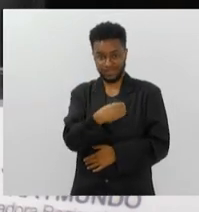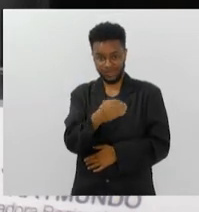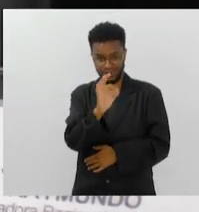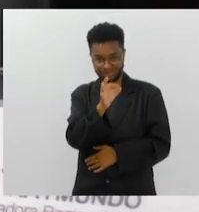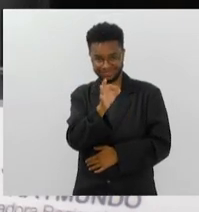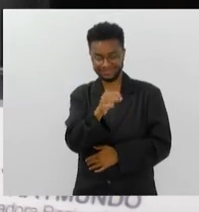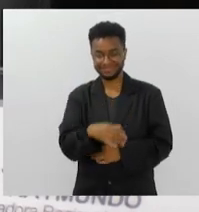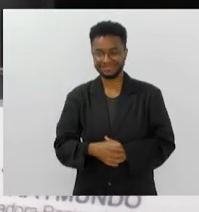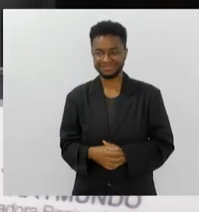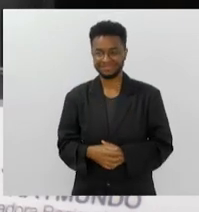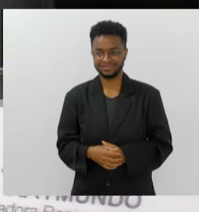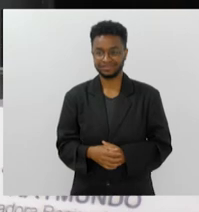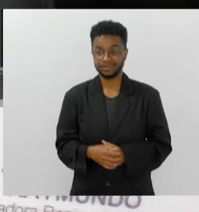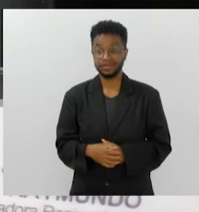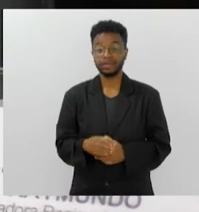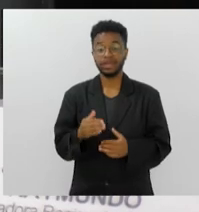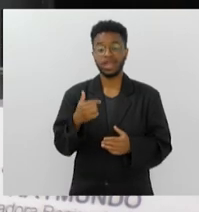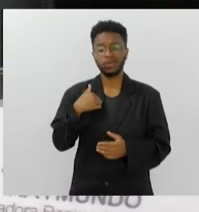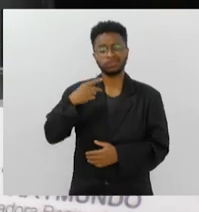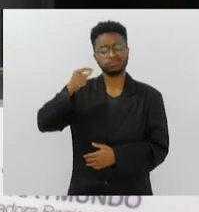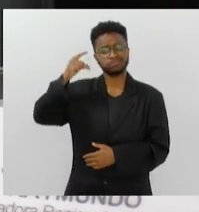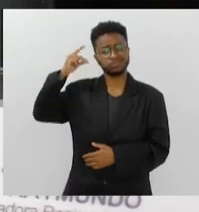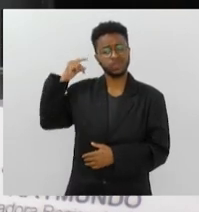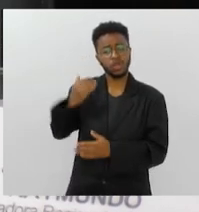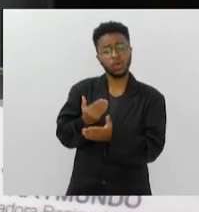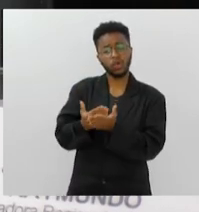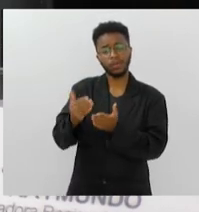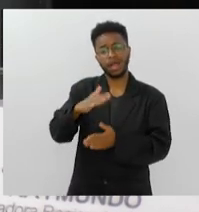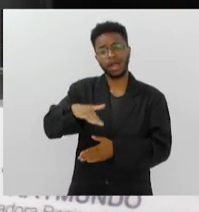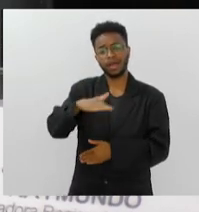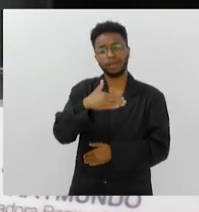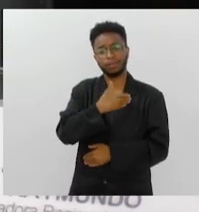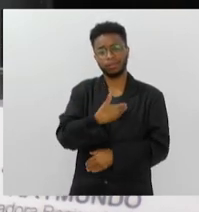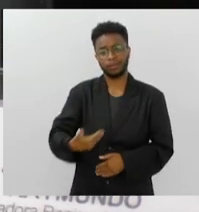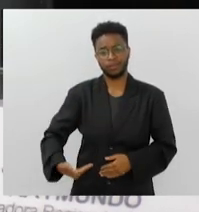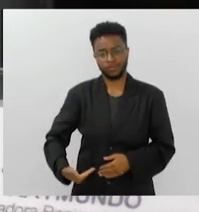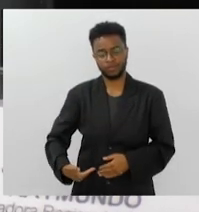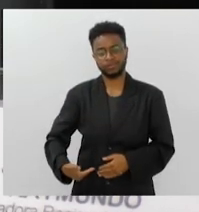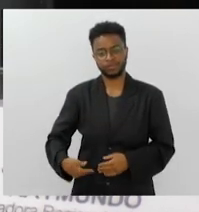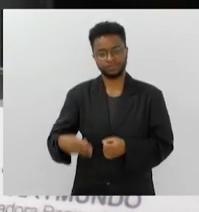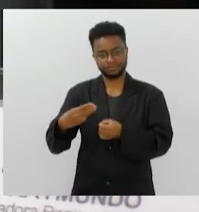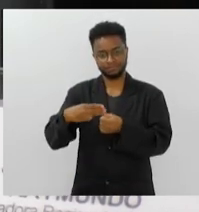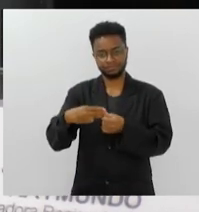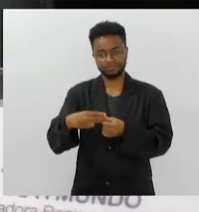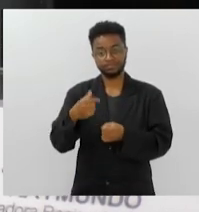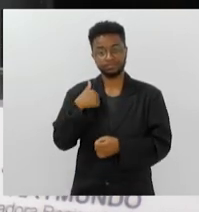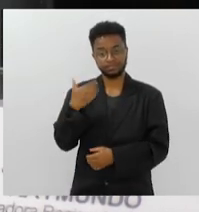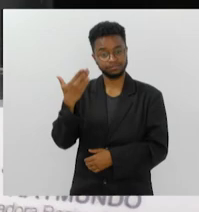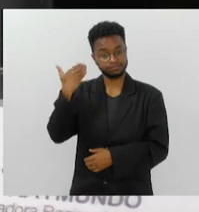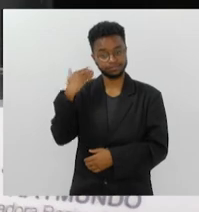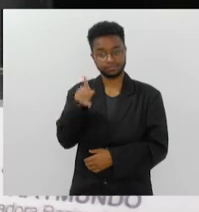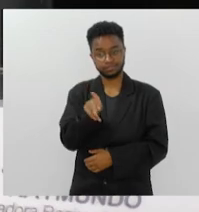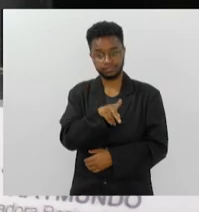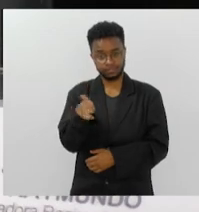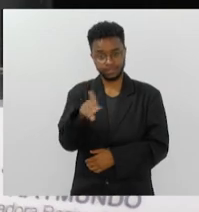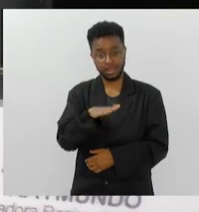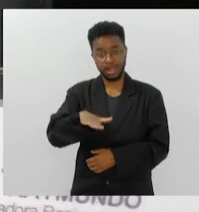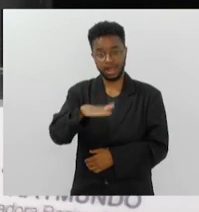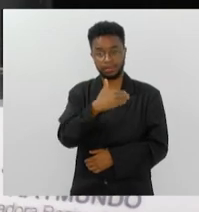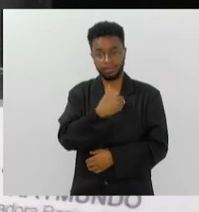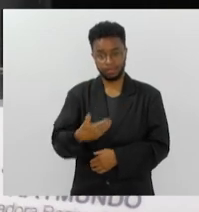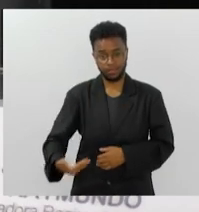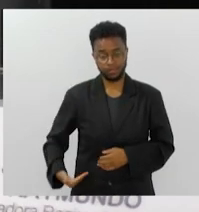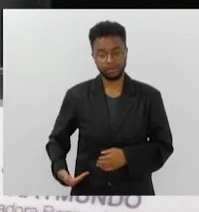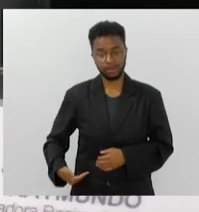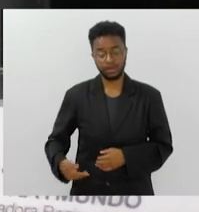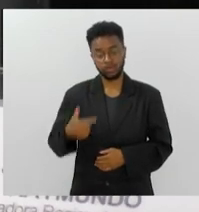Orlandino? Desde quando eu iniciei na rede pública municipal. Eu era professora da rede pública municipal,